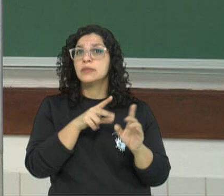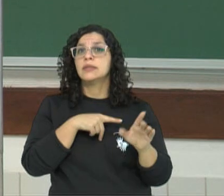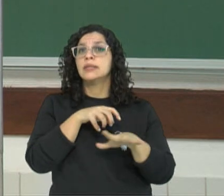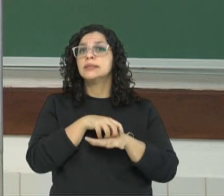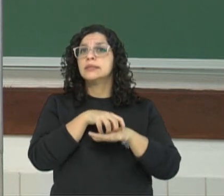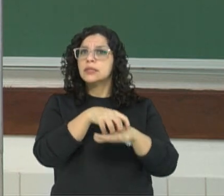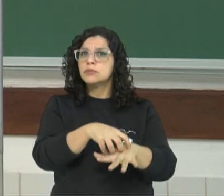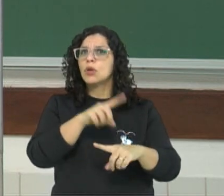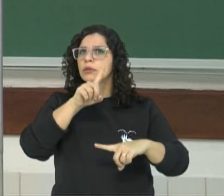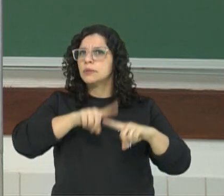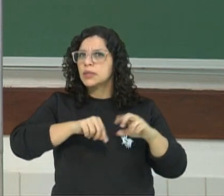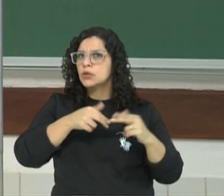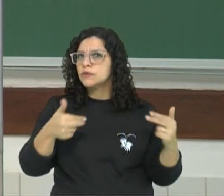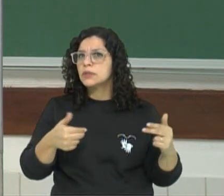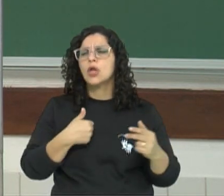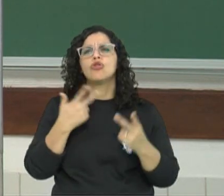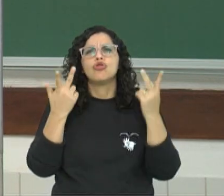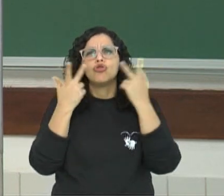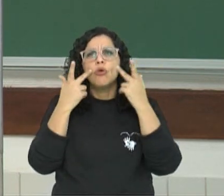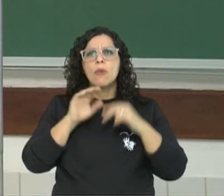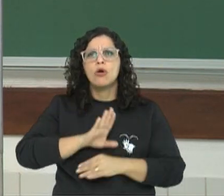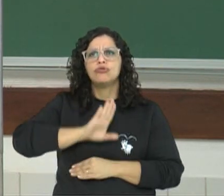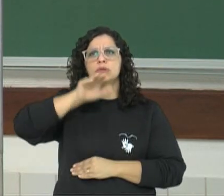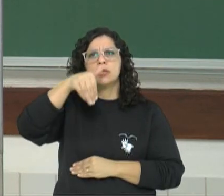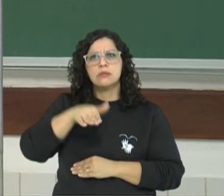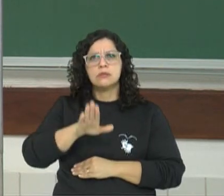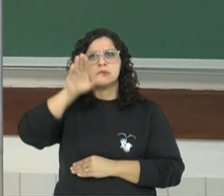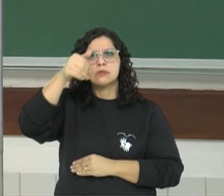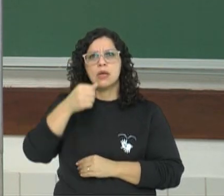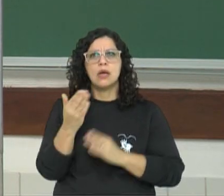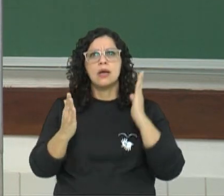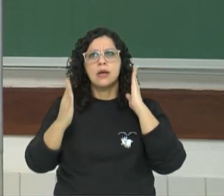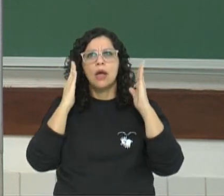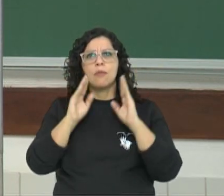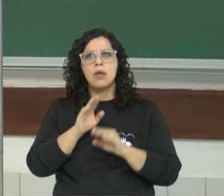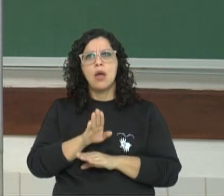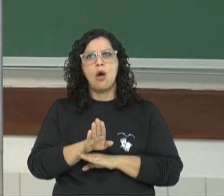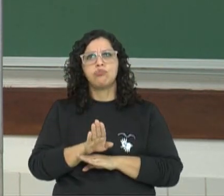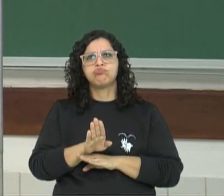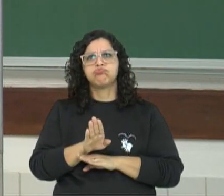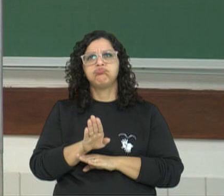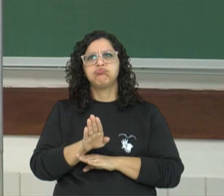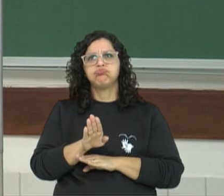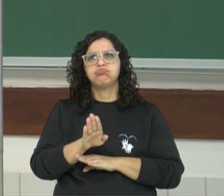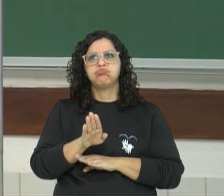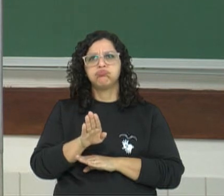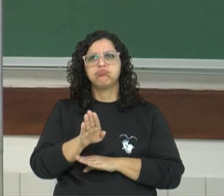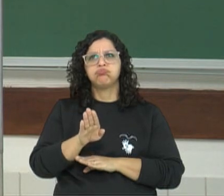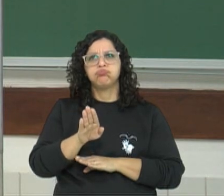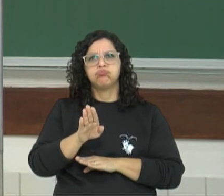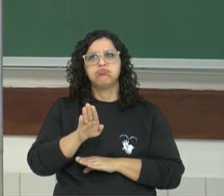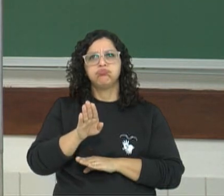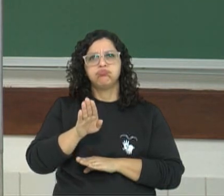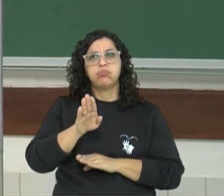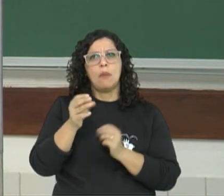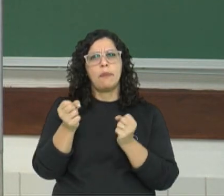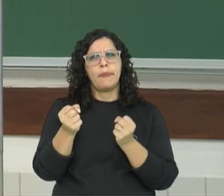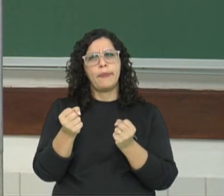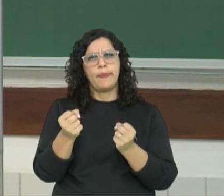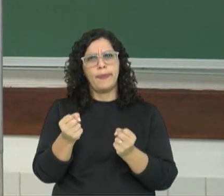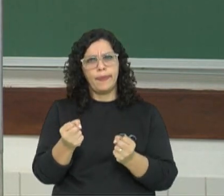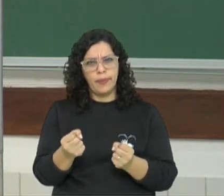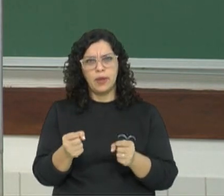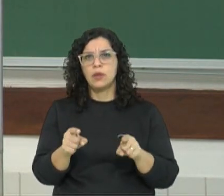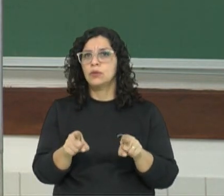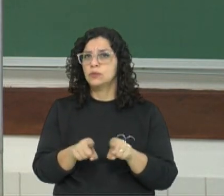cargas. Então é muito comum a gente ver na serra, né, alguns caminhões subindo, né, com essas cargas de volume maior e